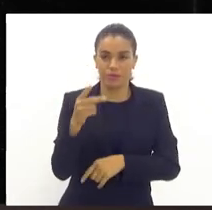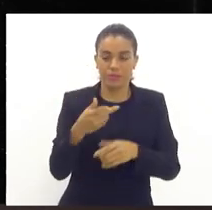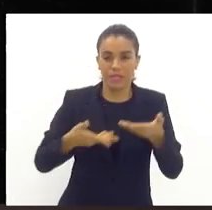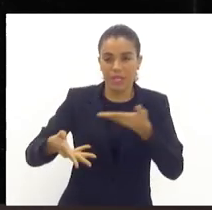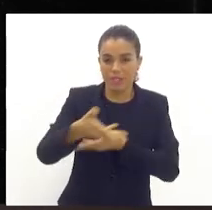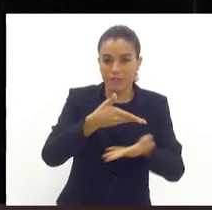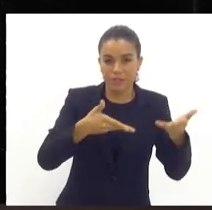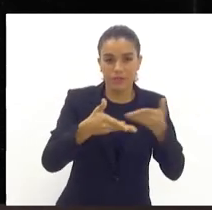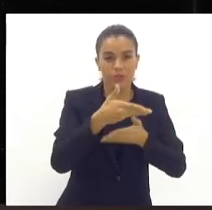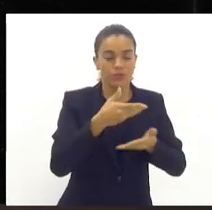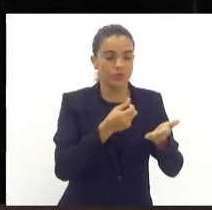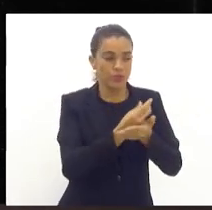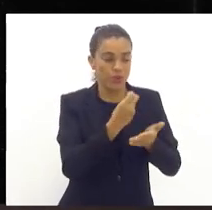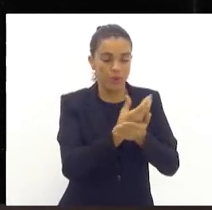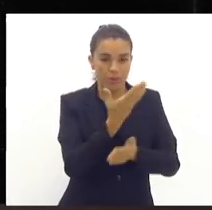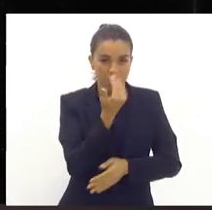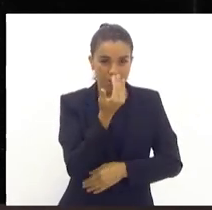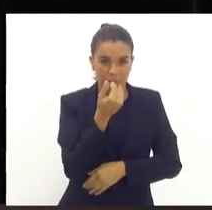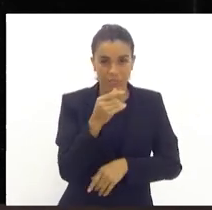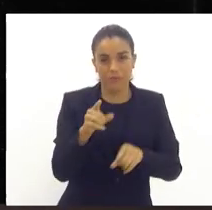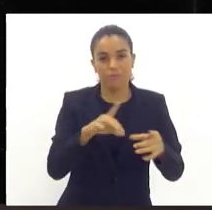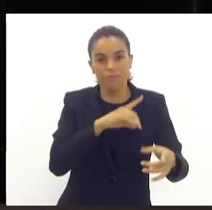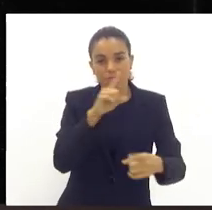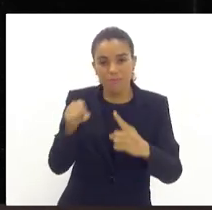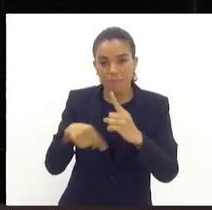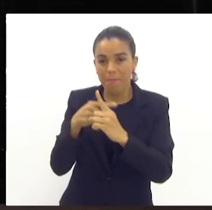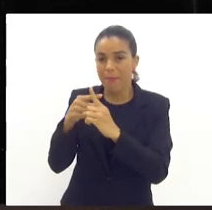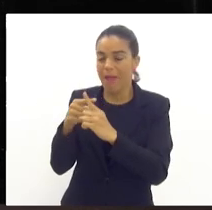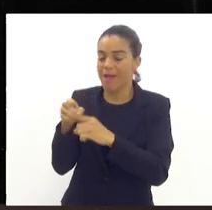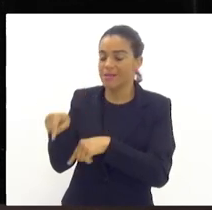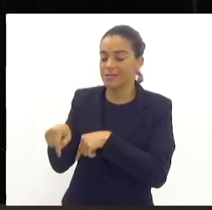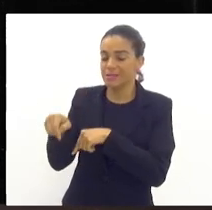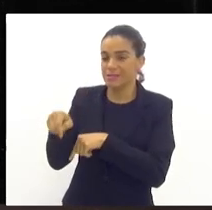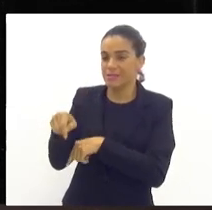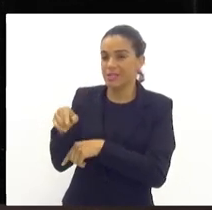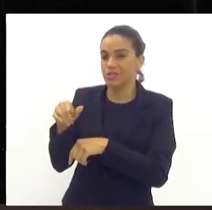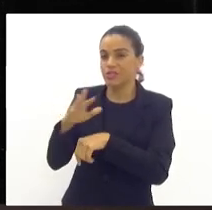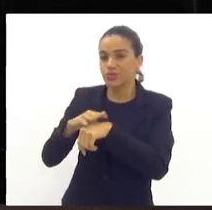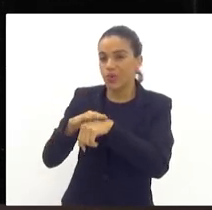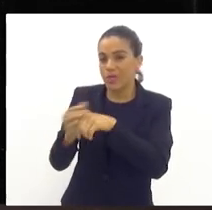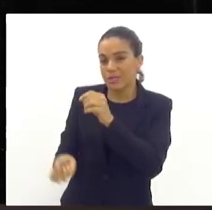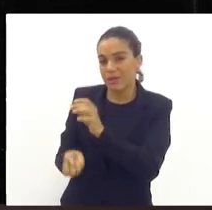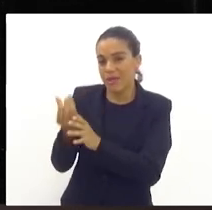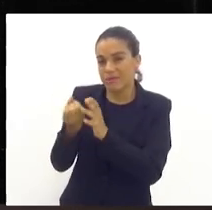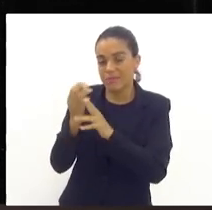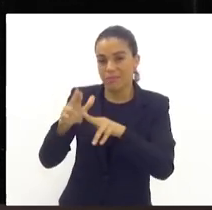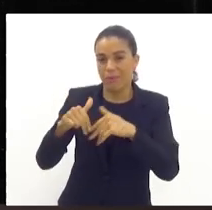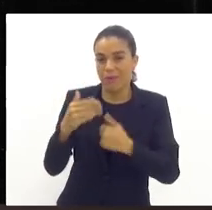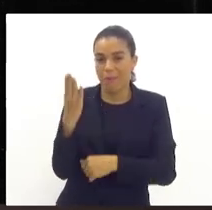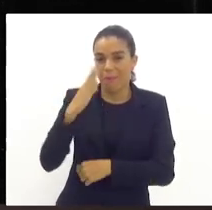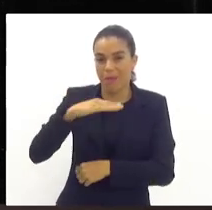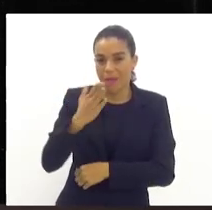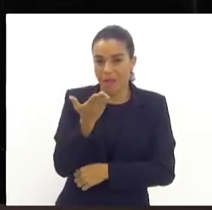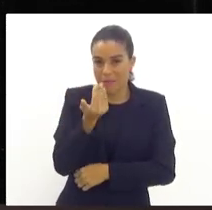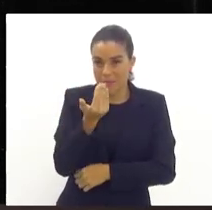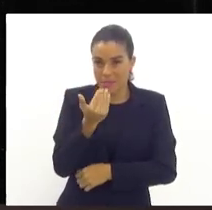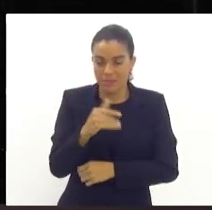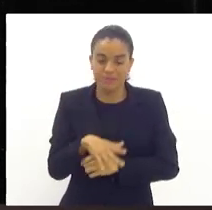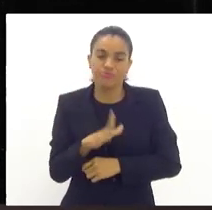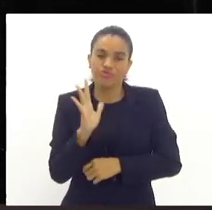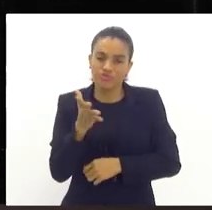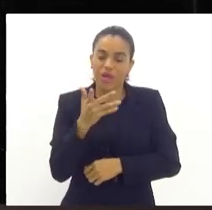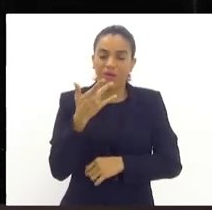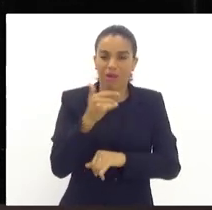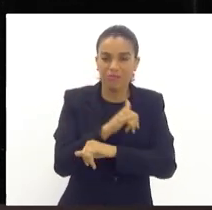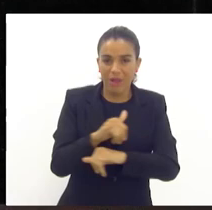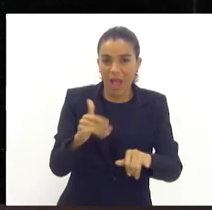relações de consumo alimentar associado ao surgimento de várias doenças decorrentes da má alimentação. Aquilo que eu venho sempre debatendo, Valdeciase,